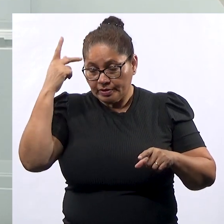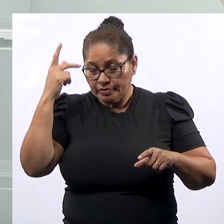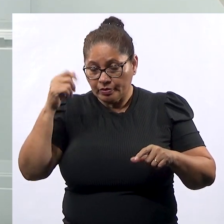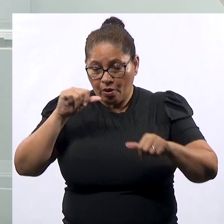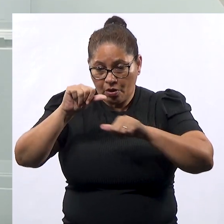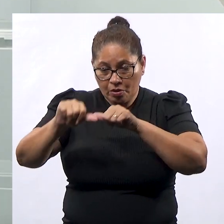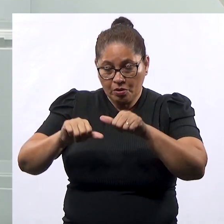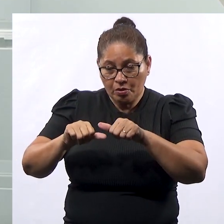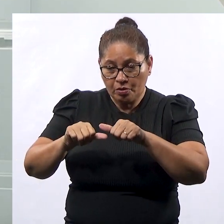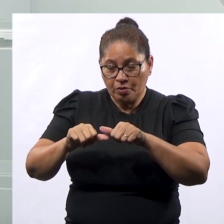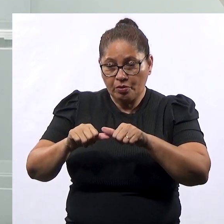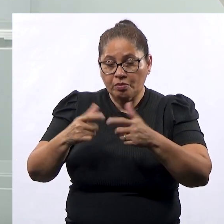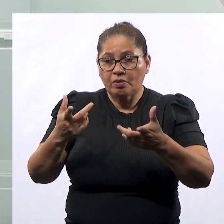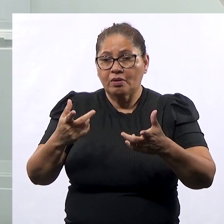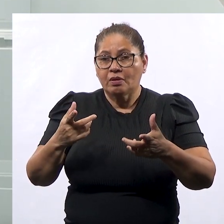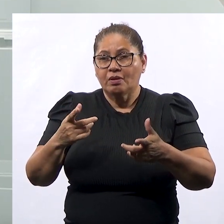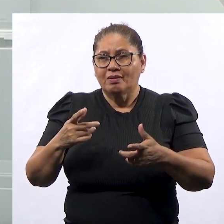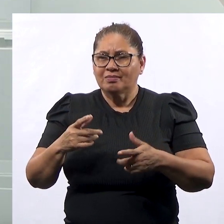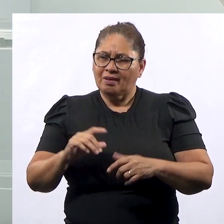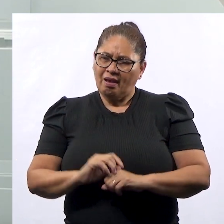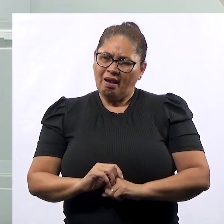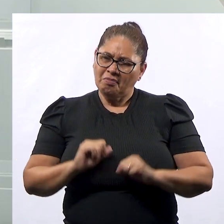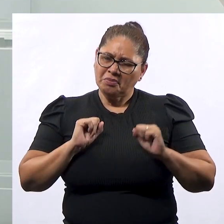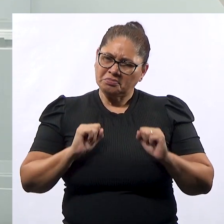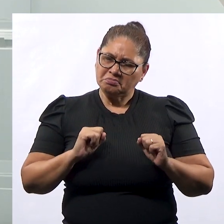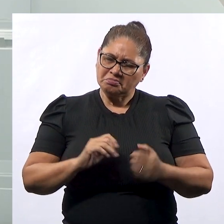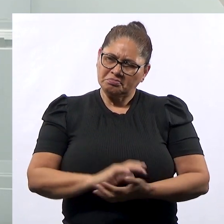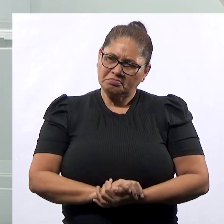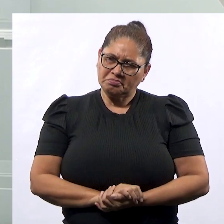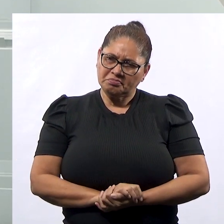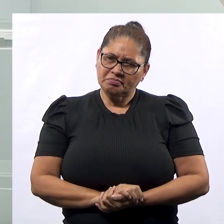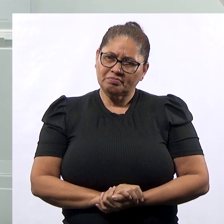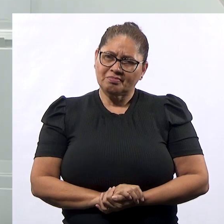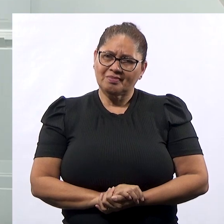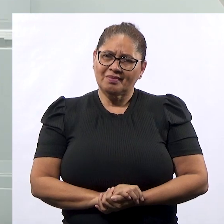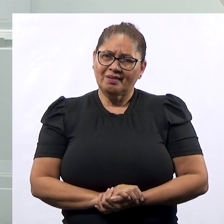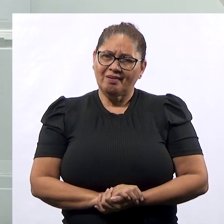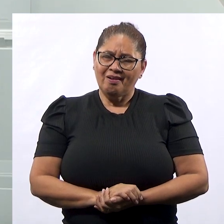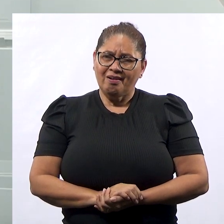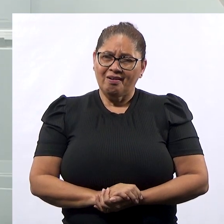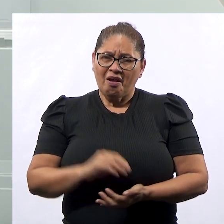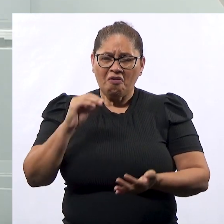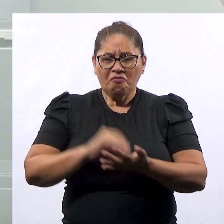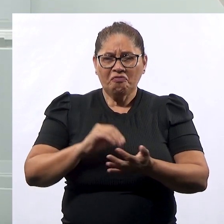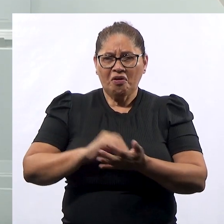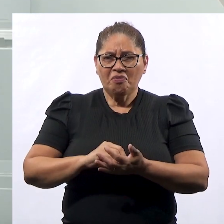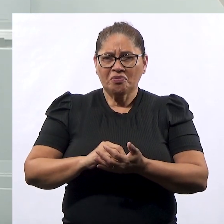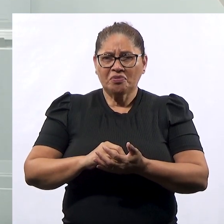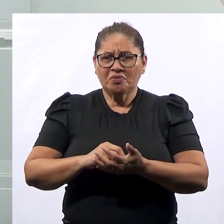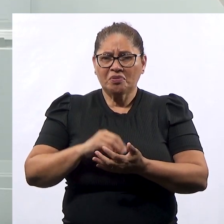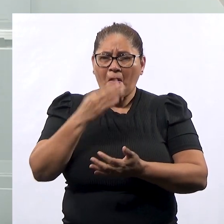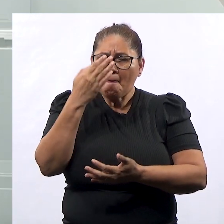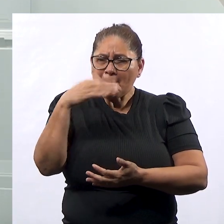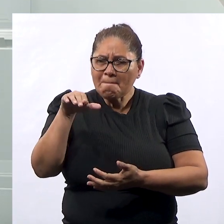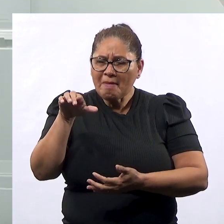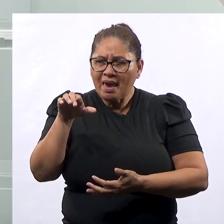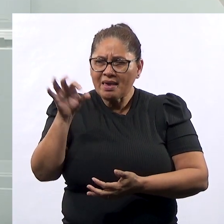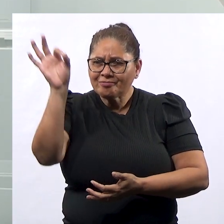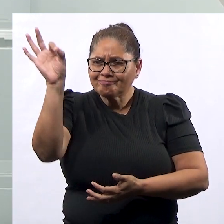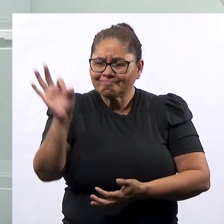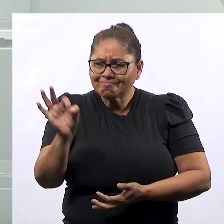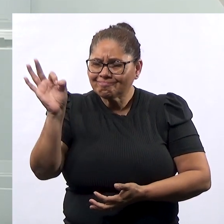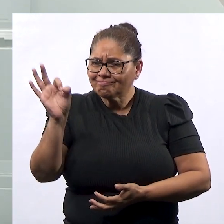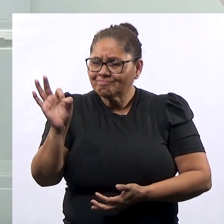quem é avaliado. Quem nunca pensou assim, poxa vida, olha, faltou meio décimo para eu passar